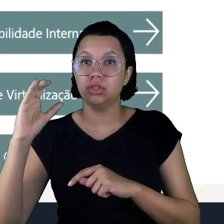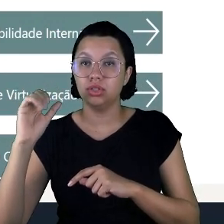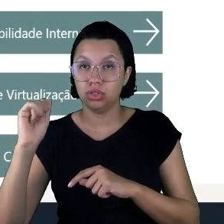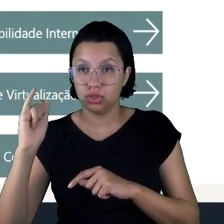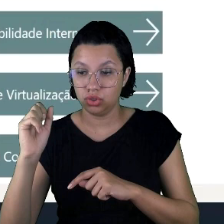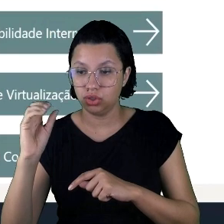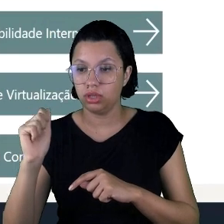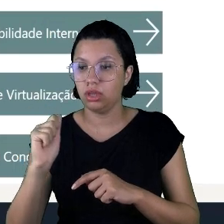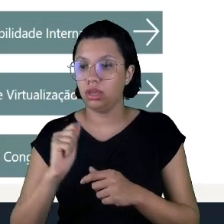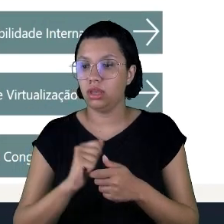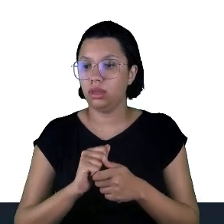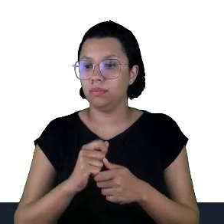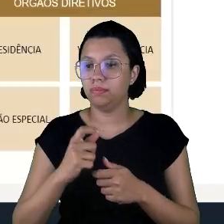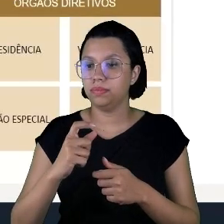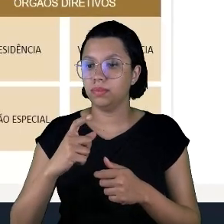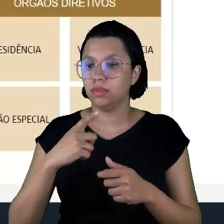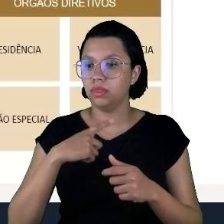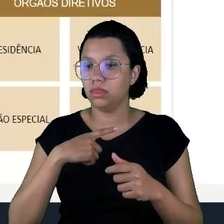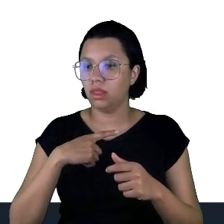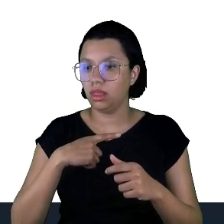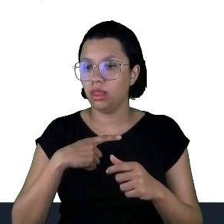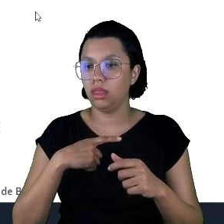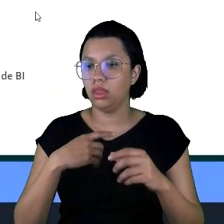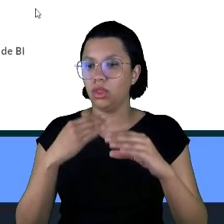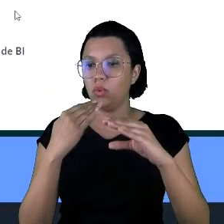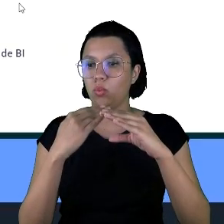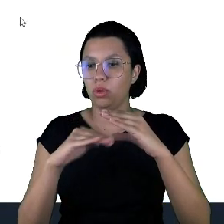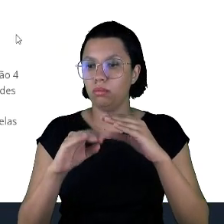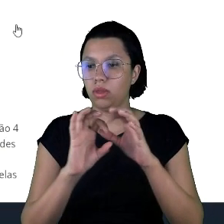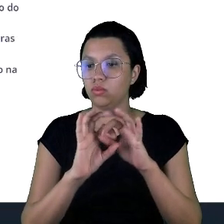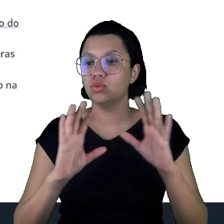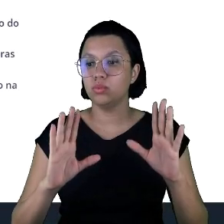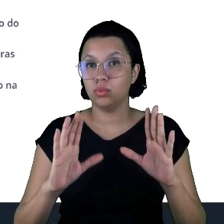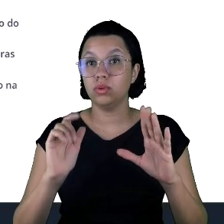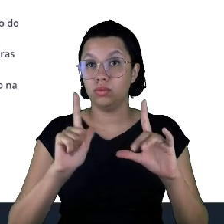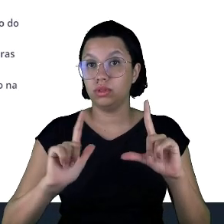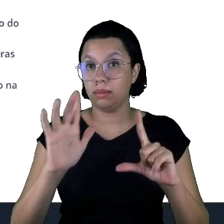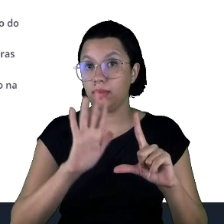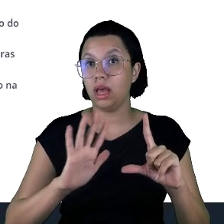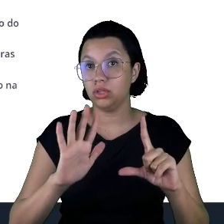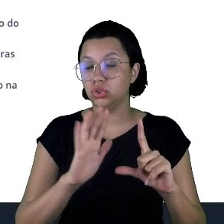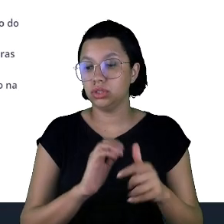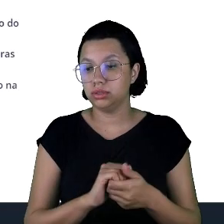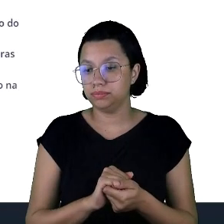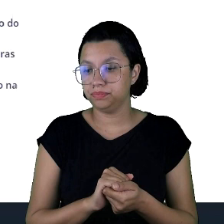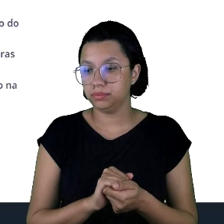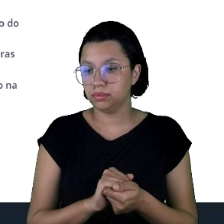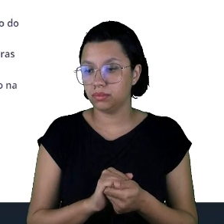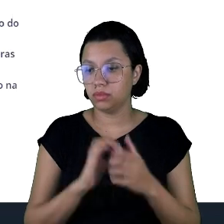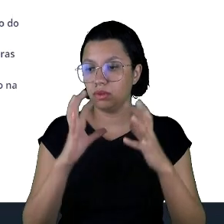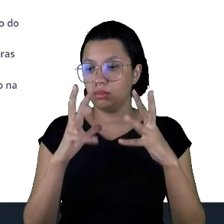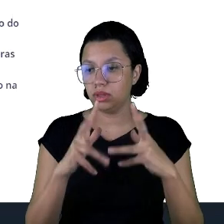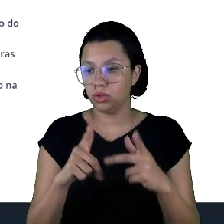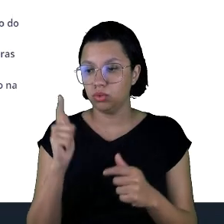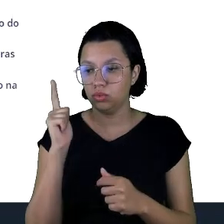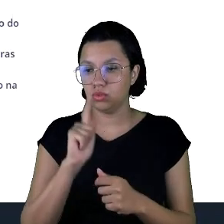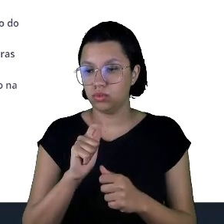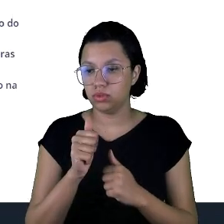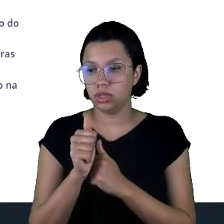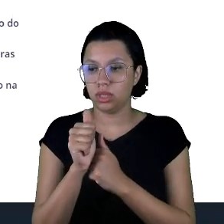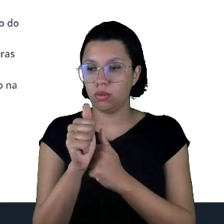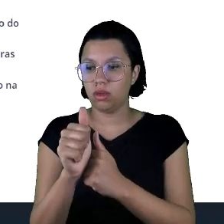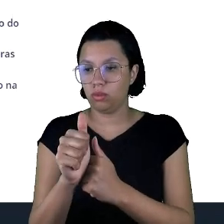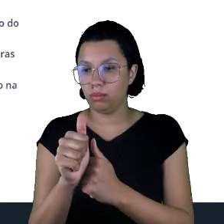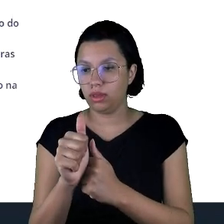estatística.trf@trf3.jus.br. O e-mail está disponível aqui na página da estatística, aqui, ó. Vou até entrar aqui na página para que